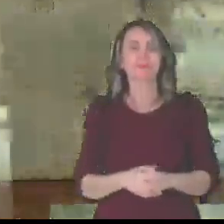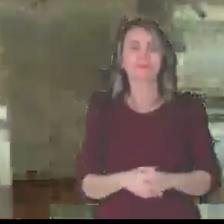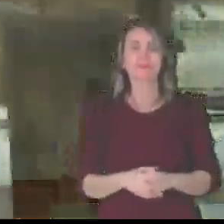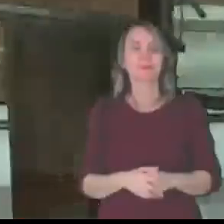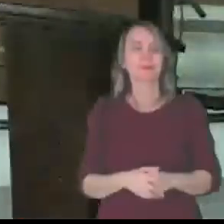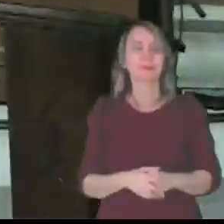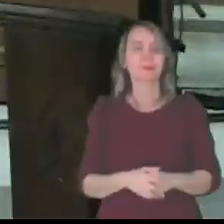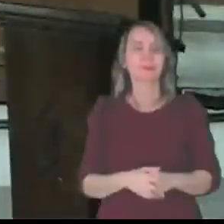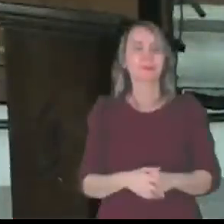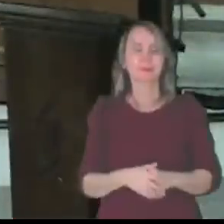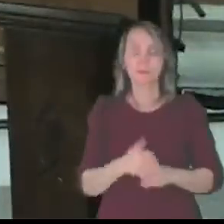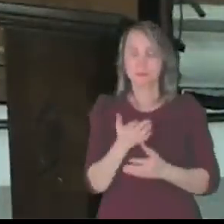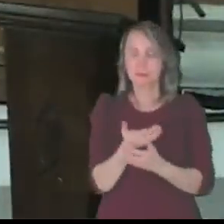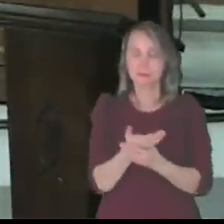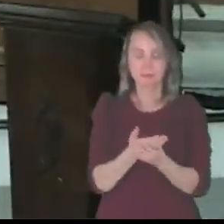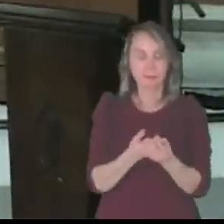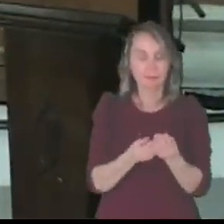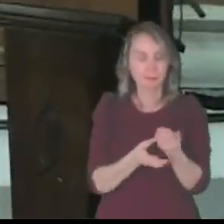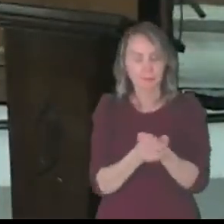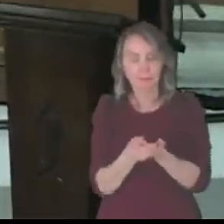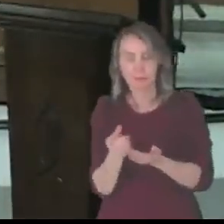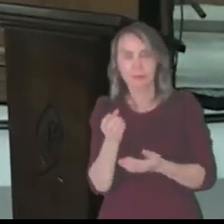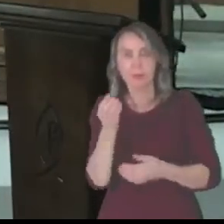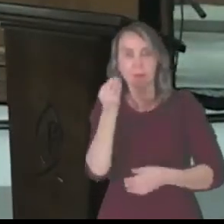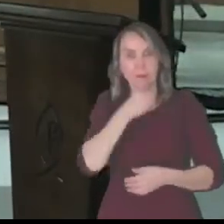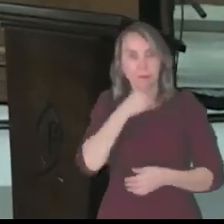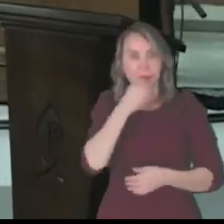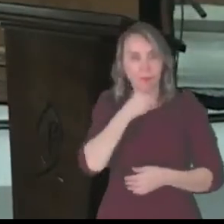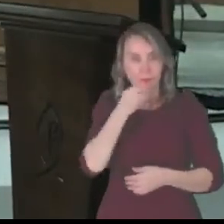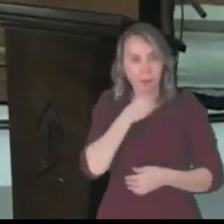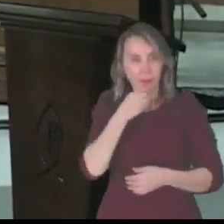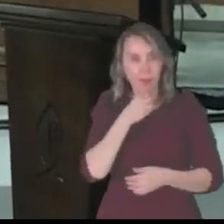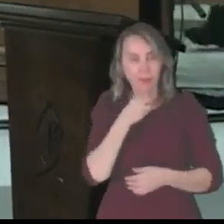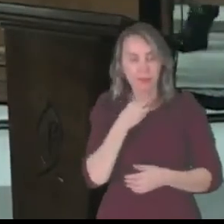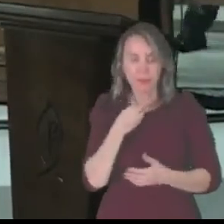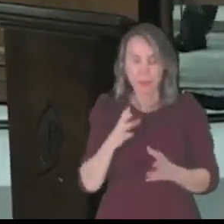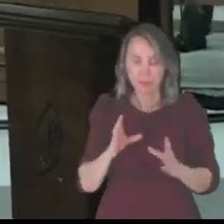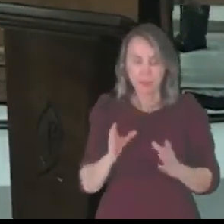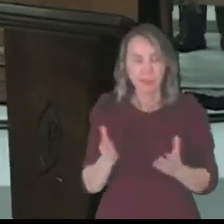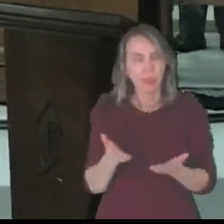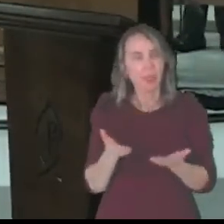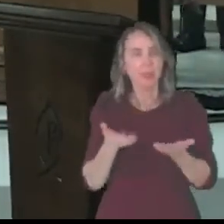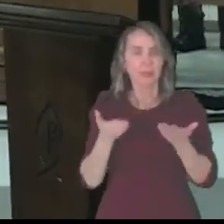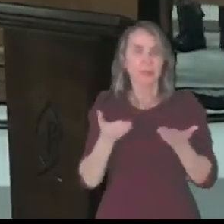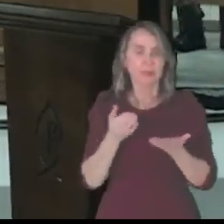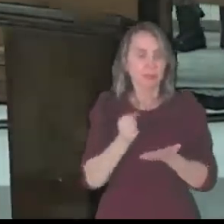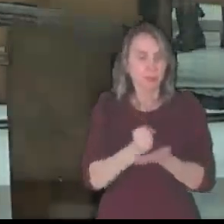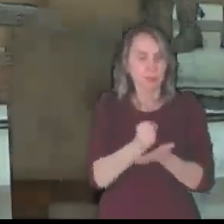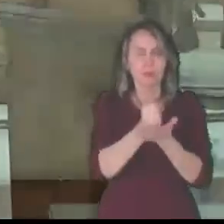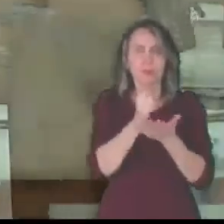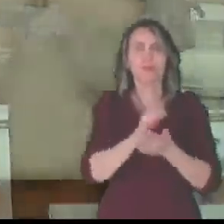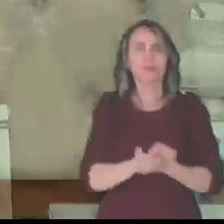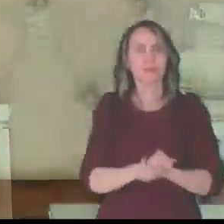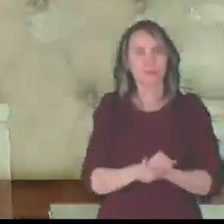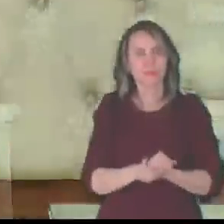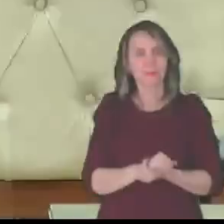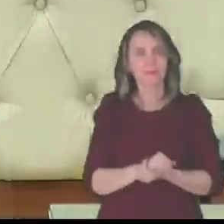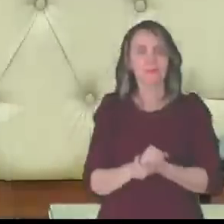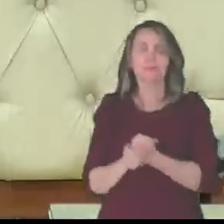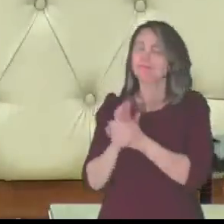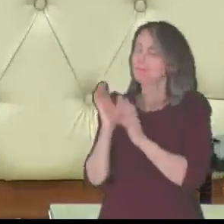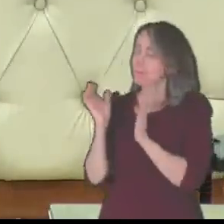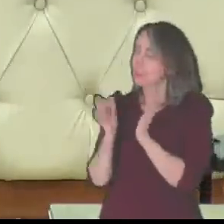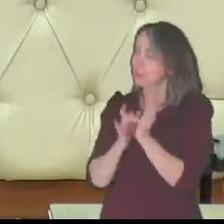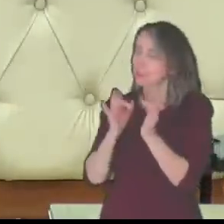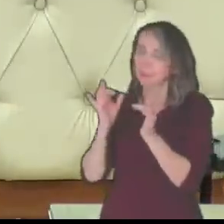confortai as mãos fracas e fortalecei o joelhos tremente Jesus Jesus dá